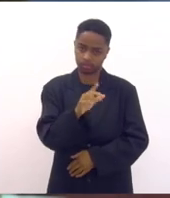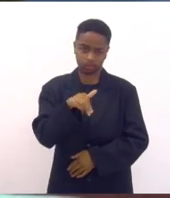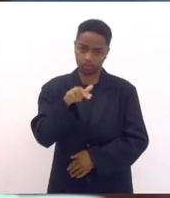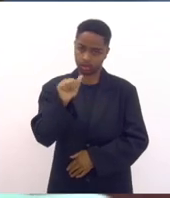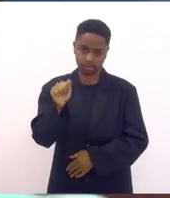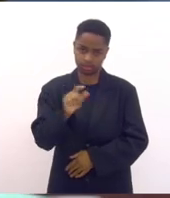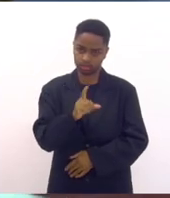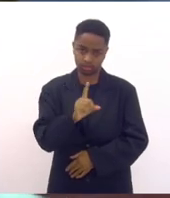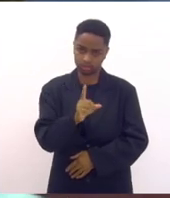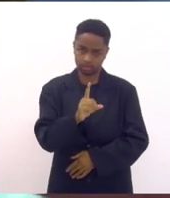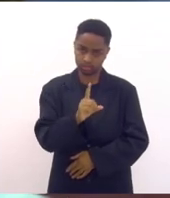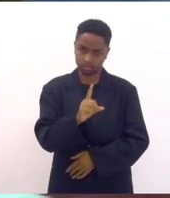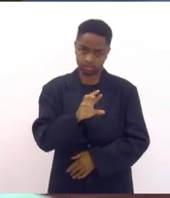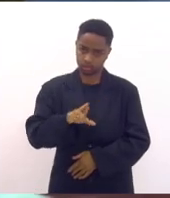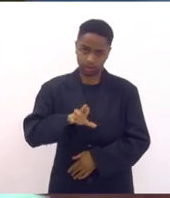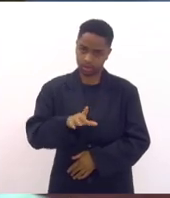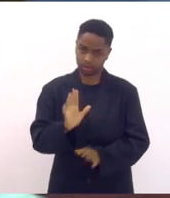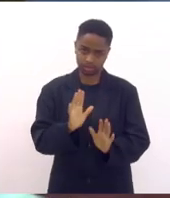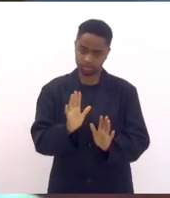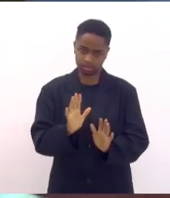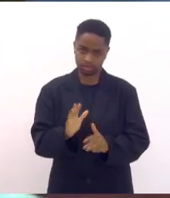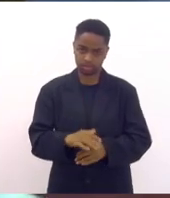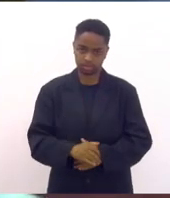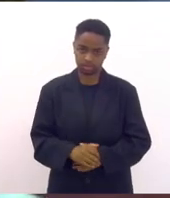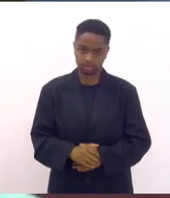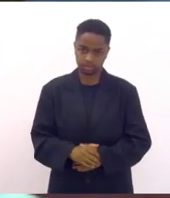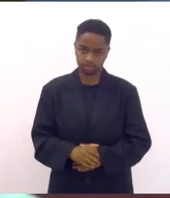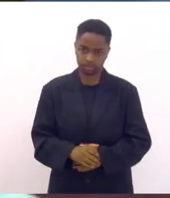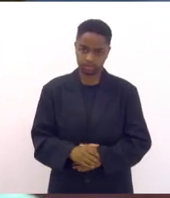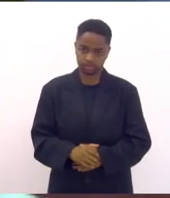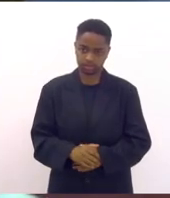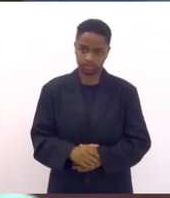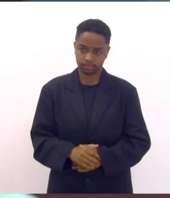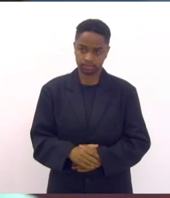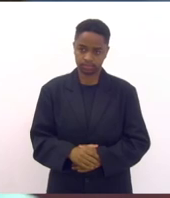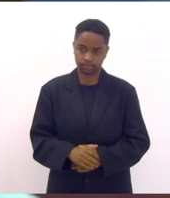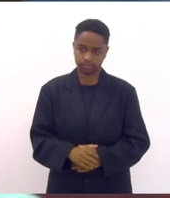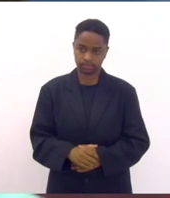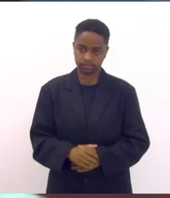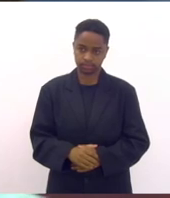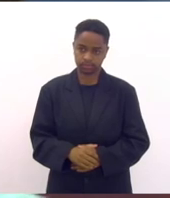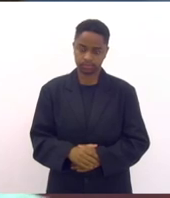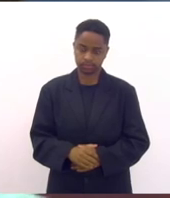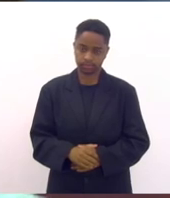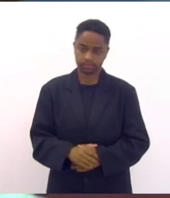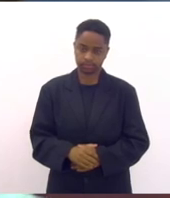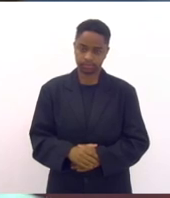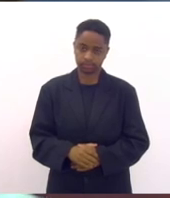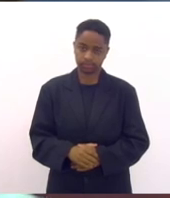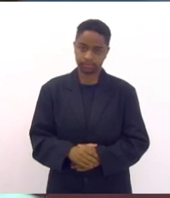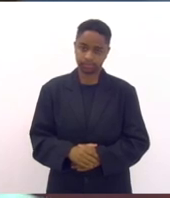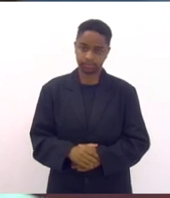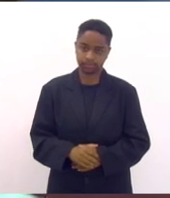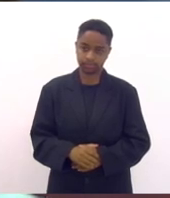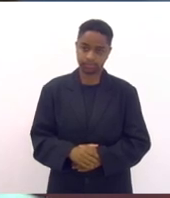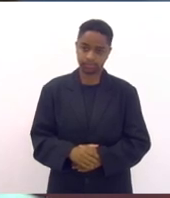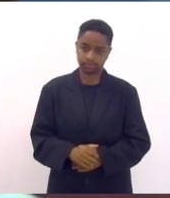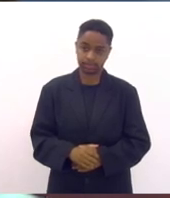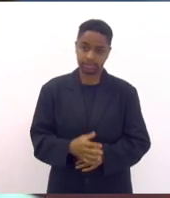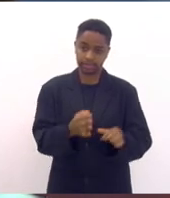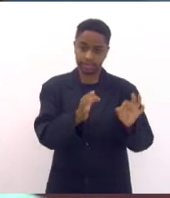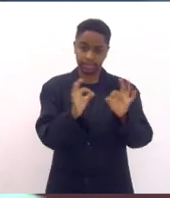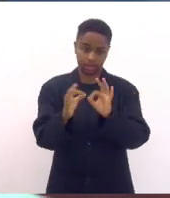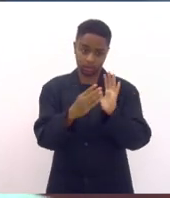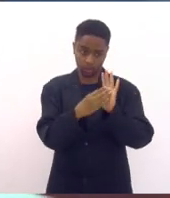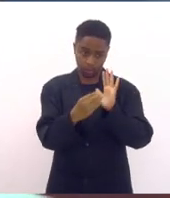Jamais seria Jamais seria Dr Iório presta para ninguém copiar todo mundo